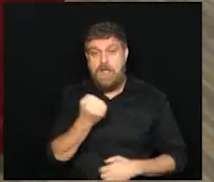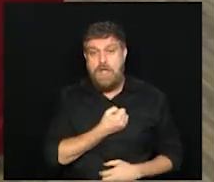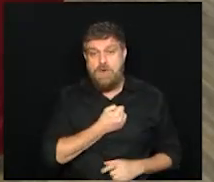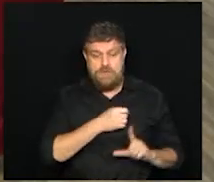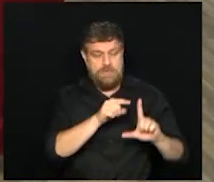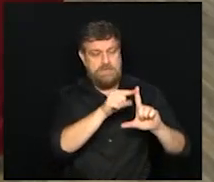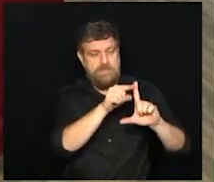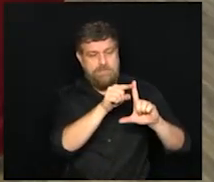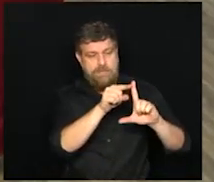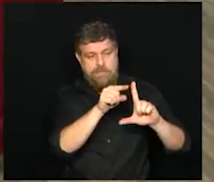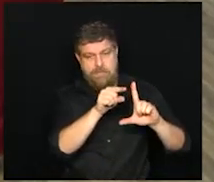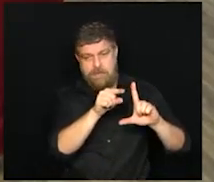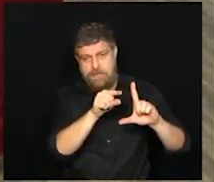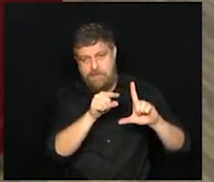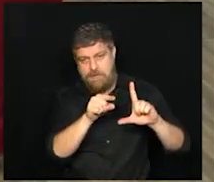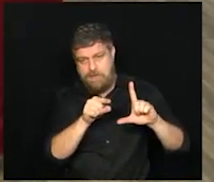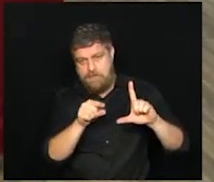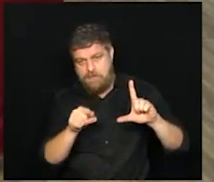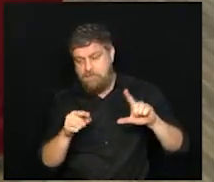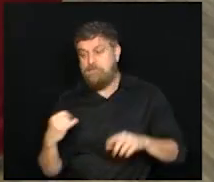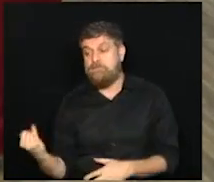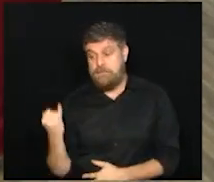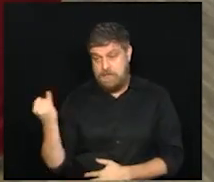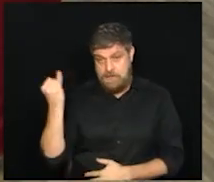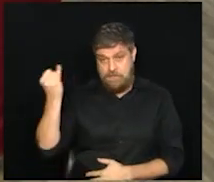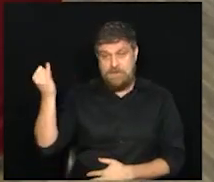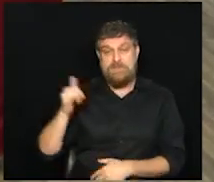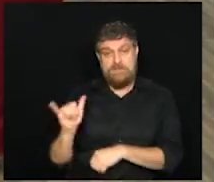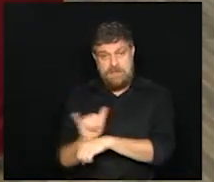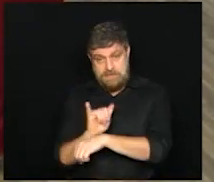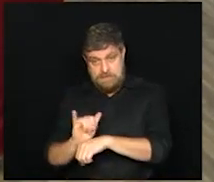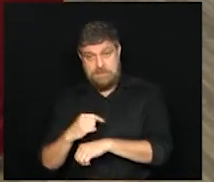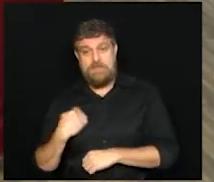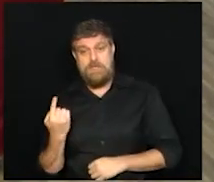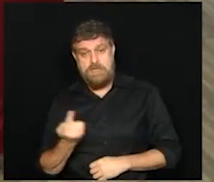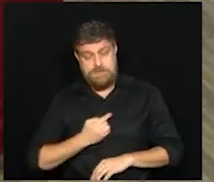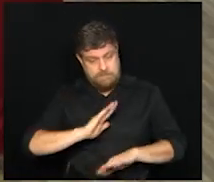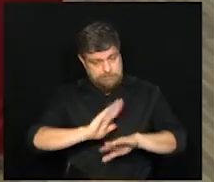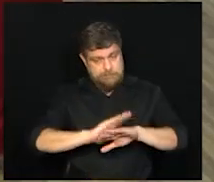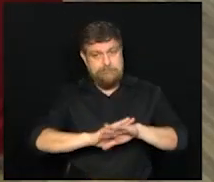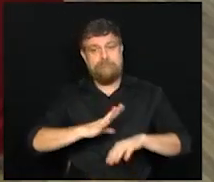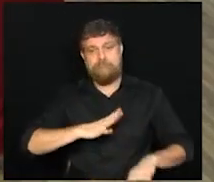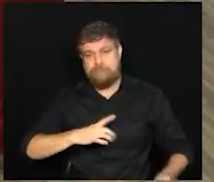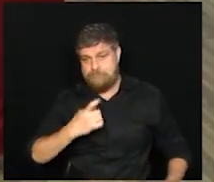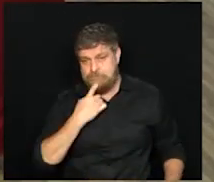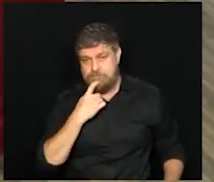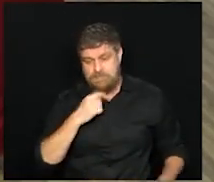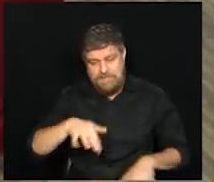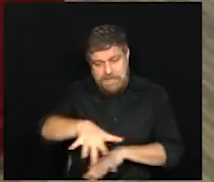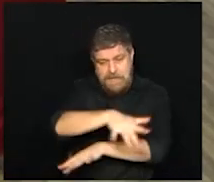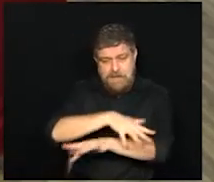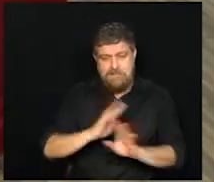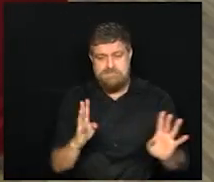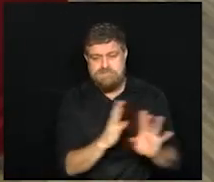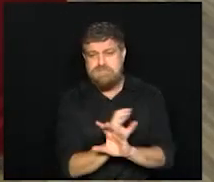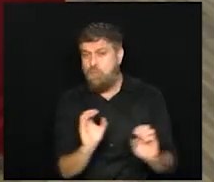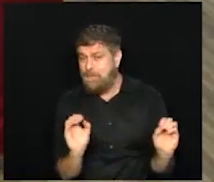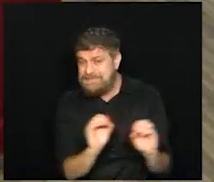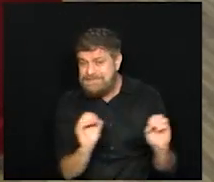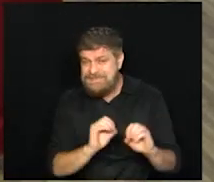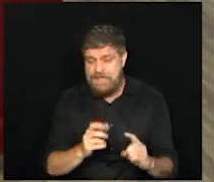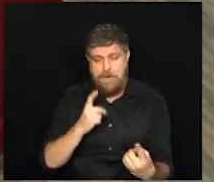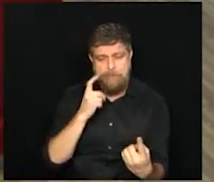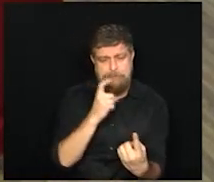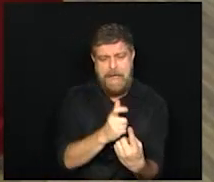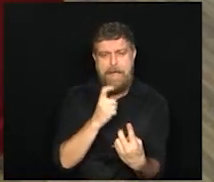grande queda. Sim, importante, até por conta das medidas que nós temos tido na cidade em relação à aglomeração zero,